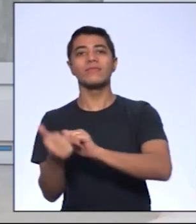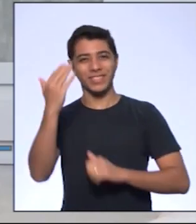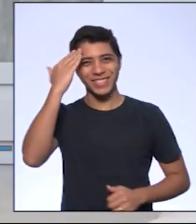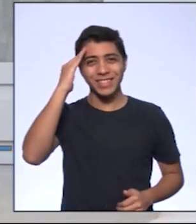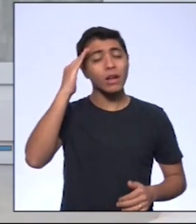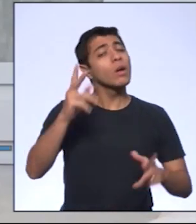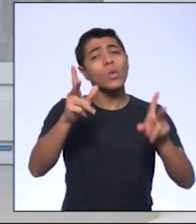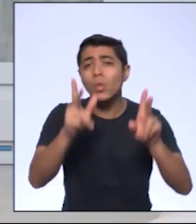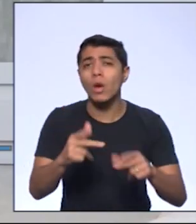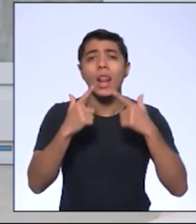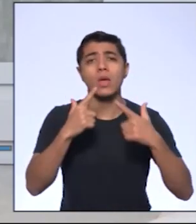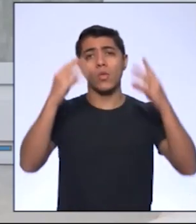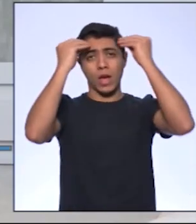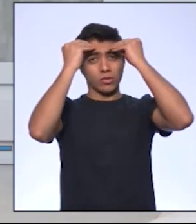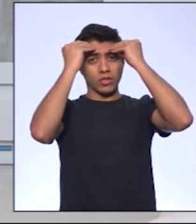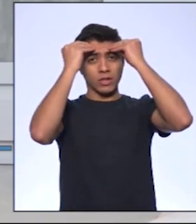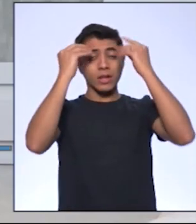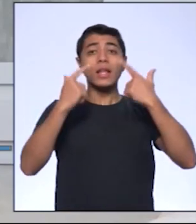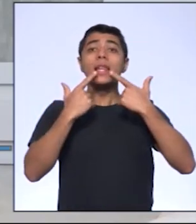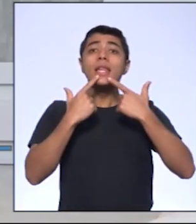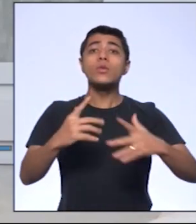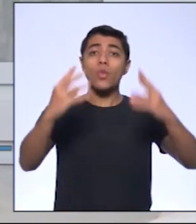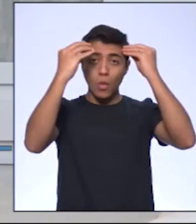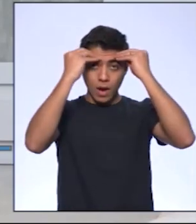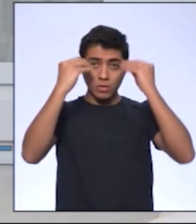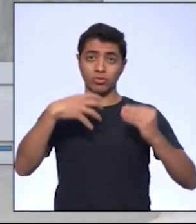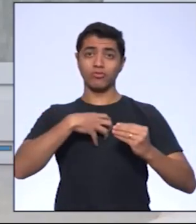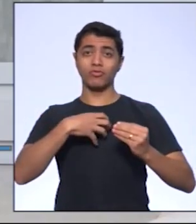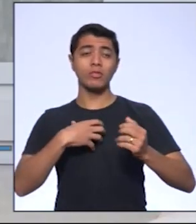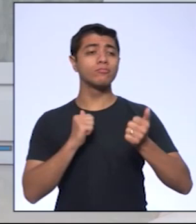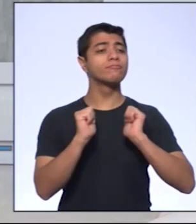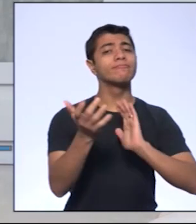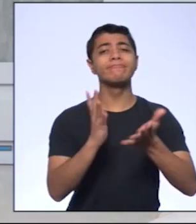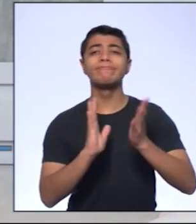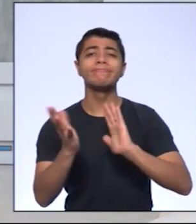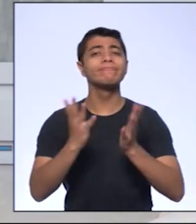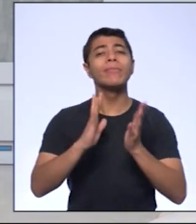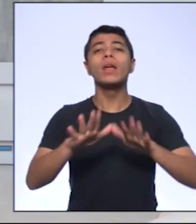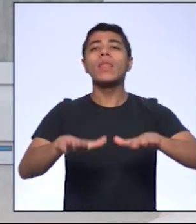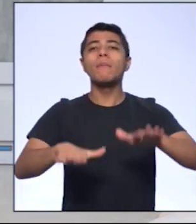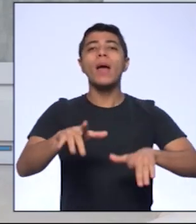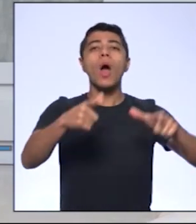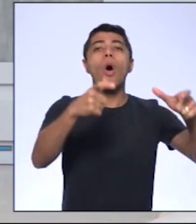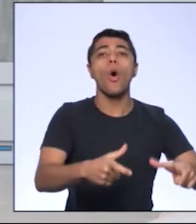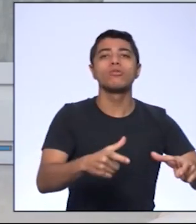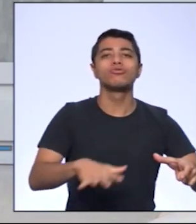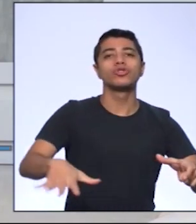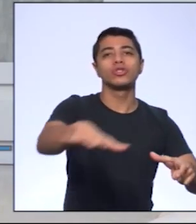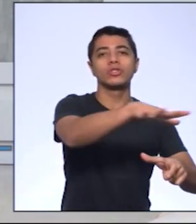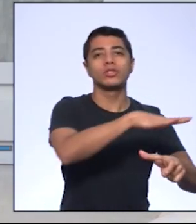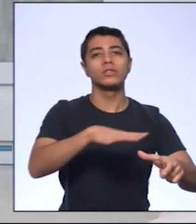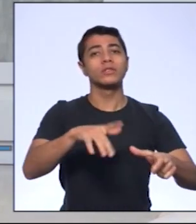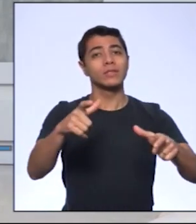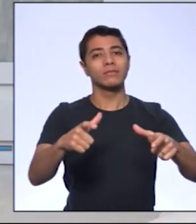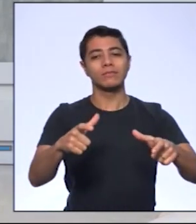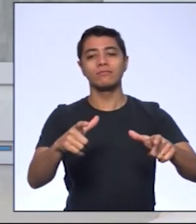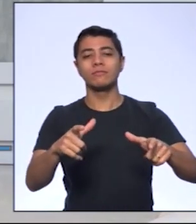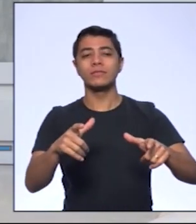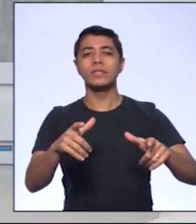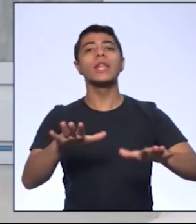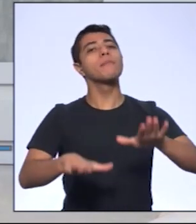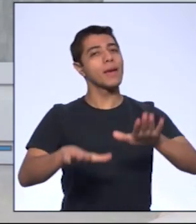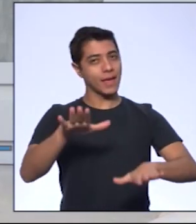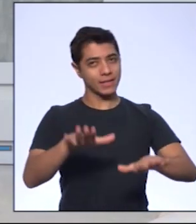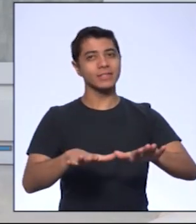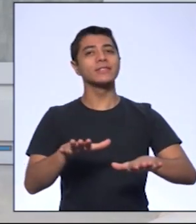estamos. E isso é muito importante. Então, é falando disso que se fala de variação linguística. Sem o julgamento do certo e errado, fica um